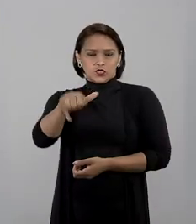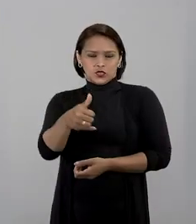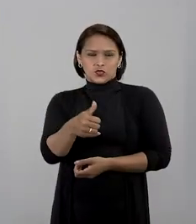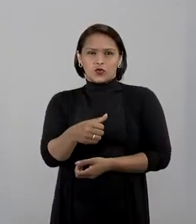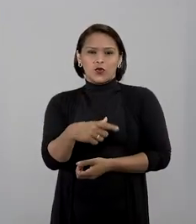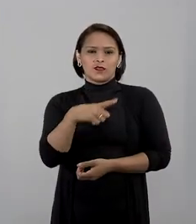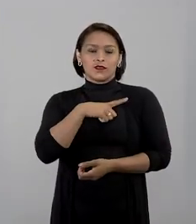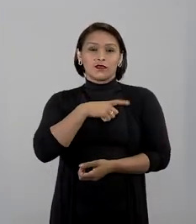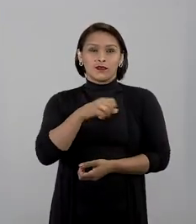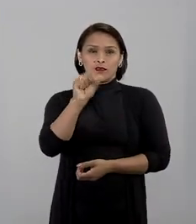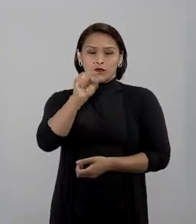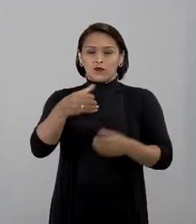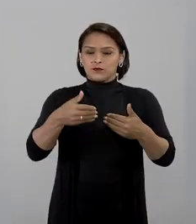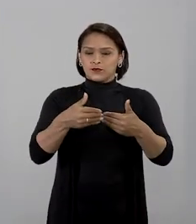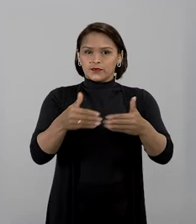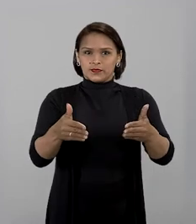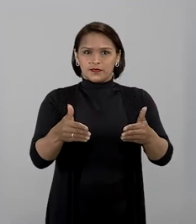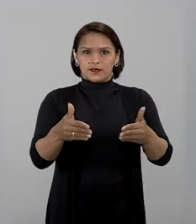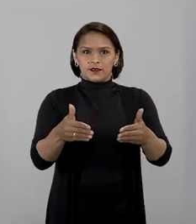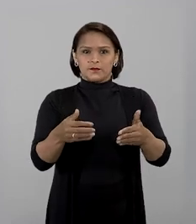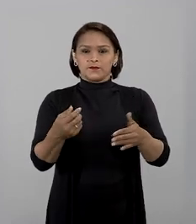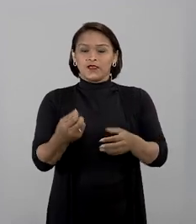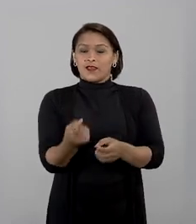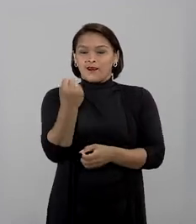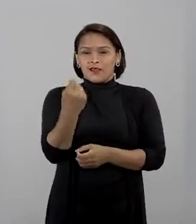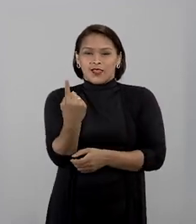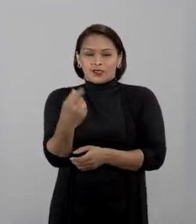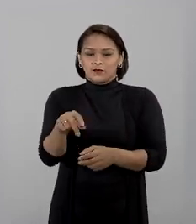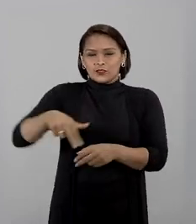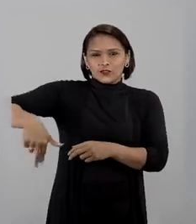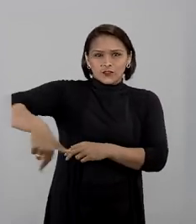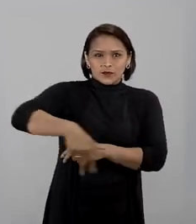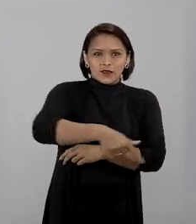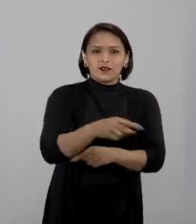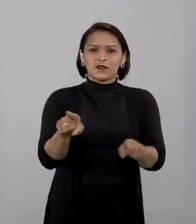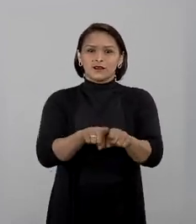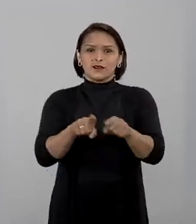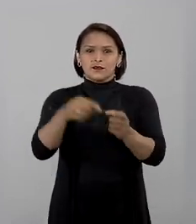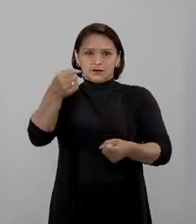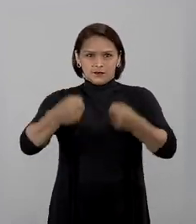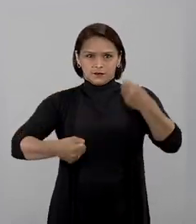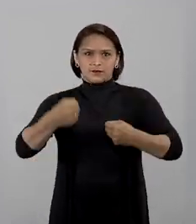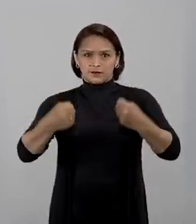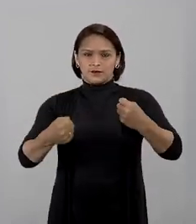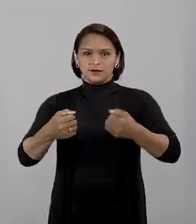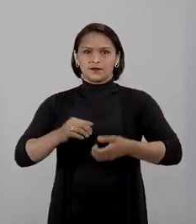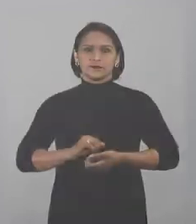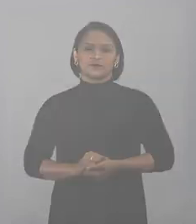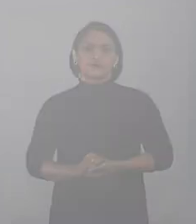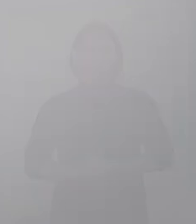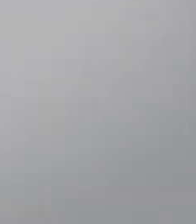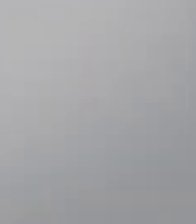Superior Tribunal de Justiça tem 8 entradas, entre elas de pedestres e de veículos.